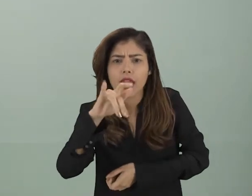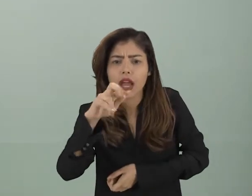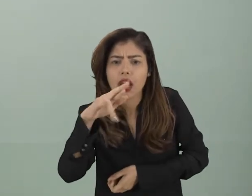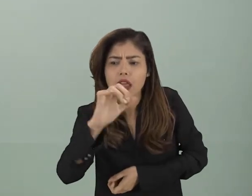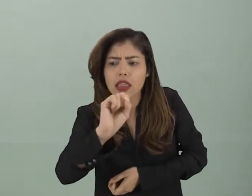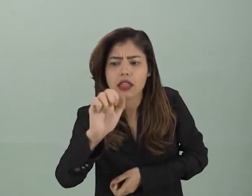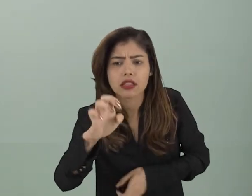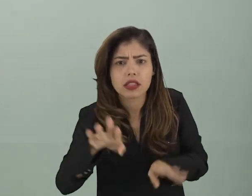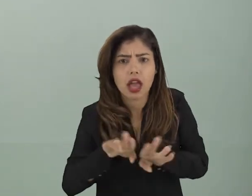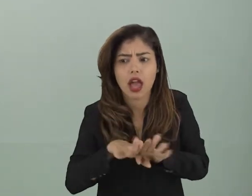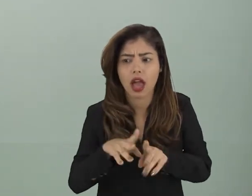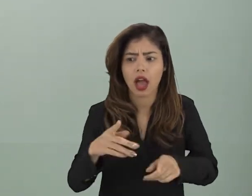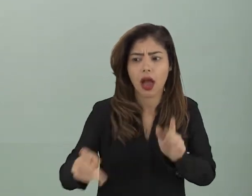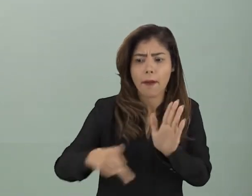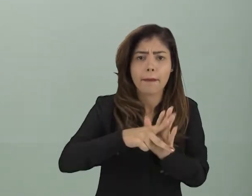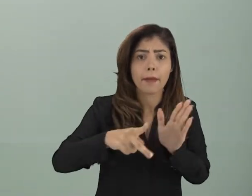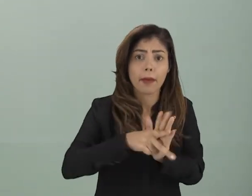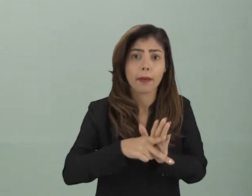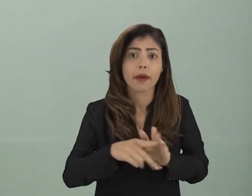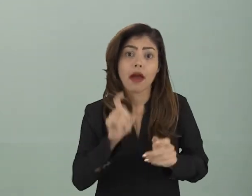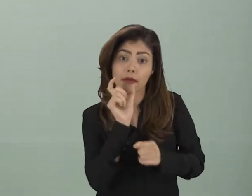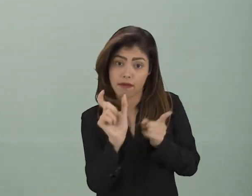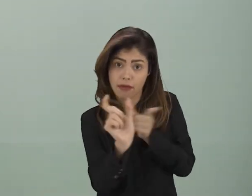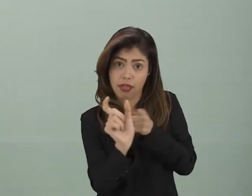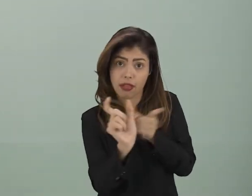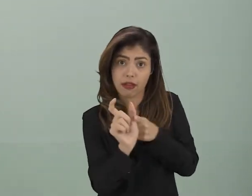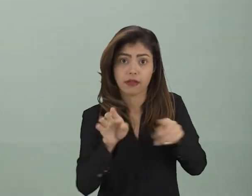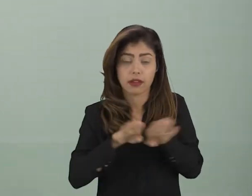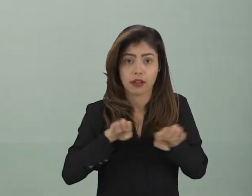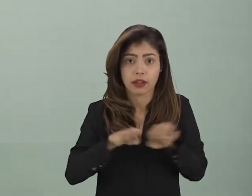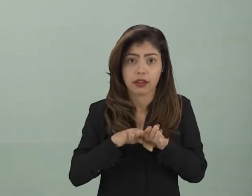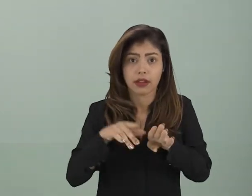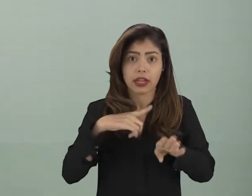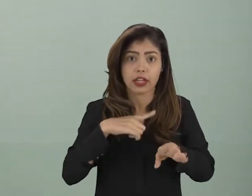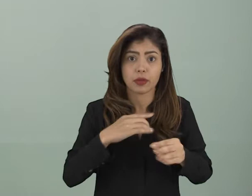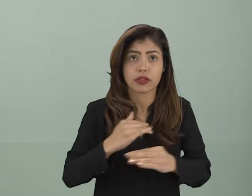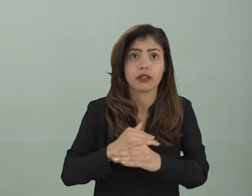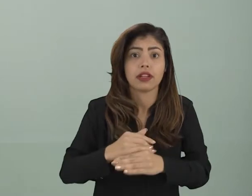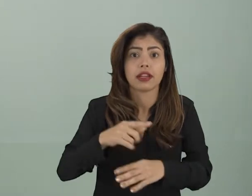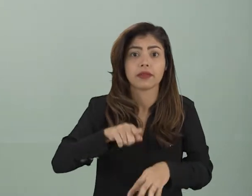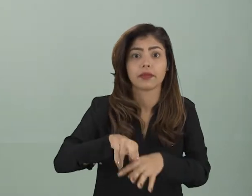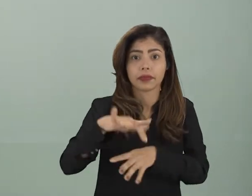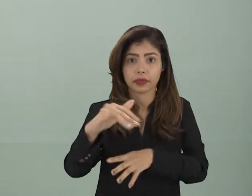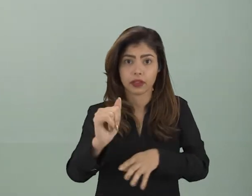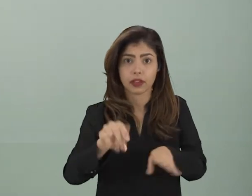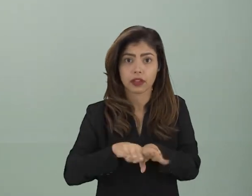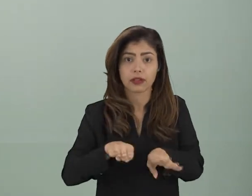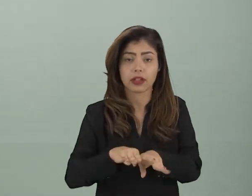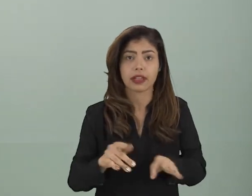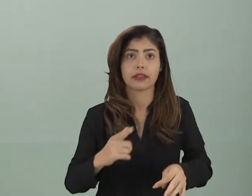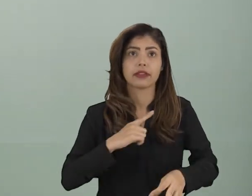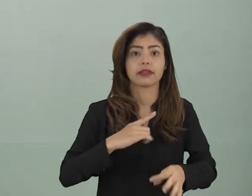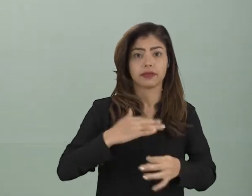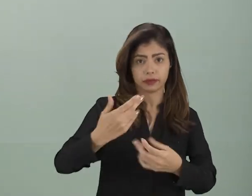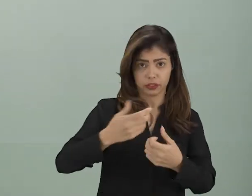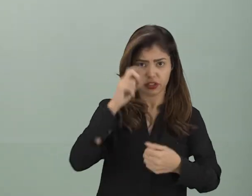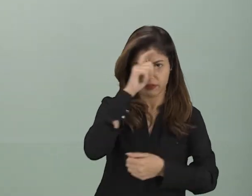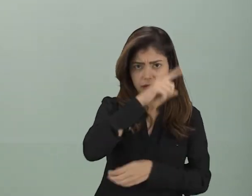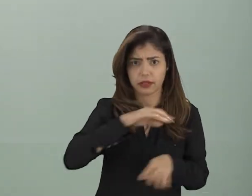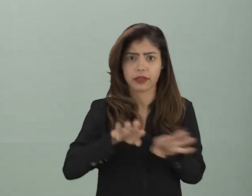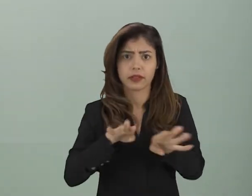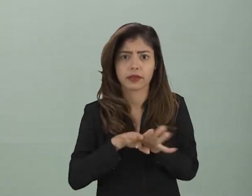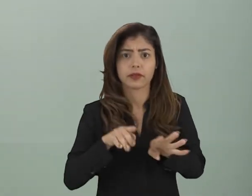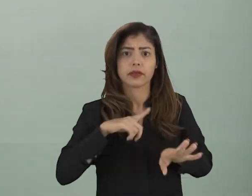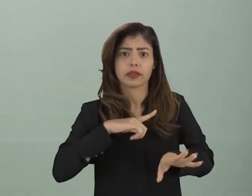A própria palavra revolução, ela contribui muito bem para você já entender o conteúdo. Muita gente tem dificuldade, né, em